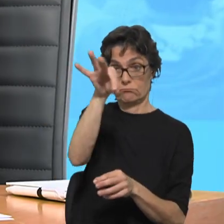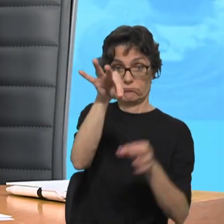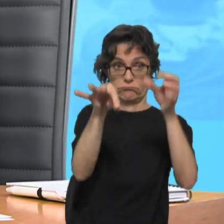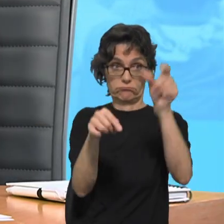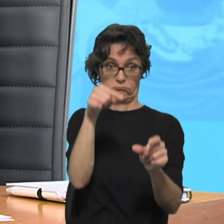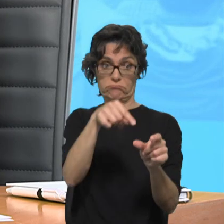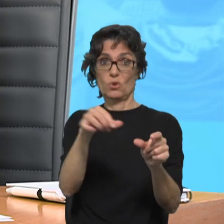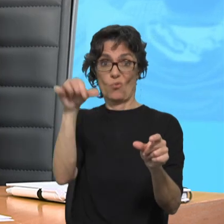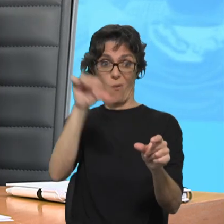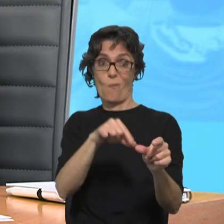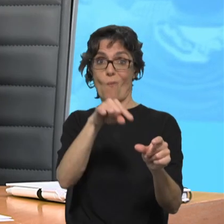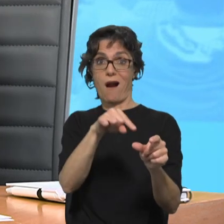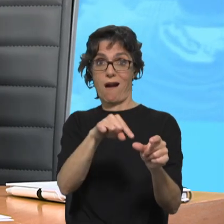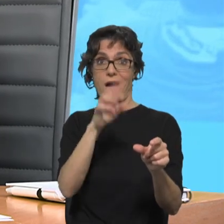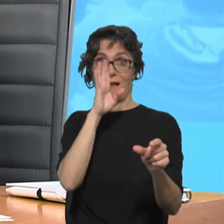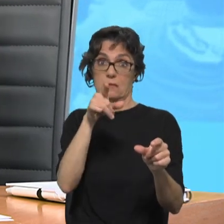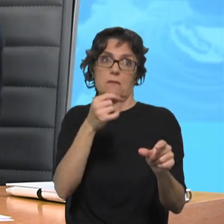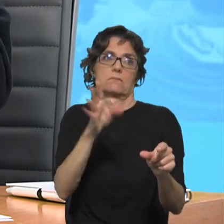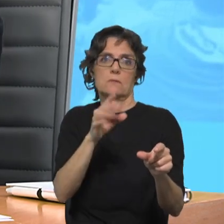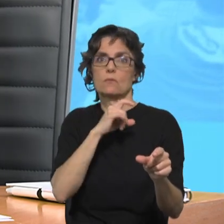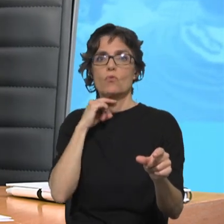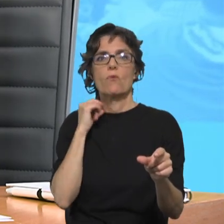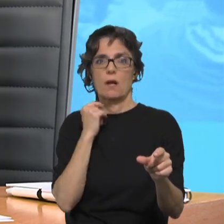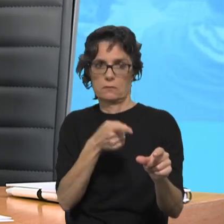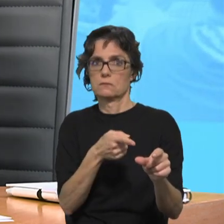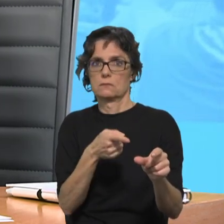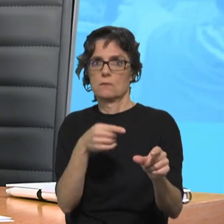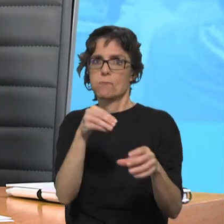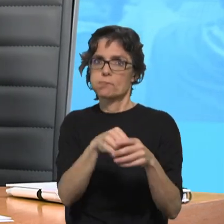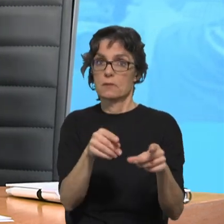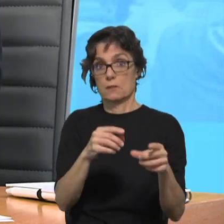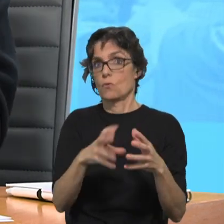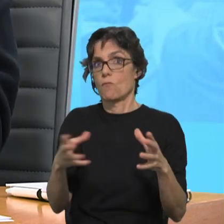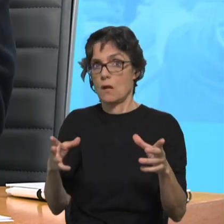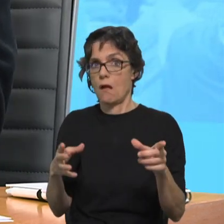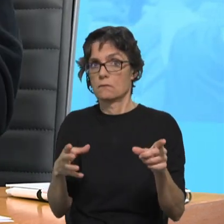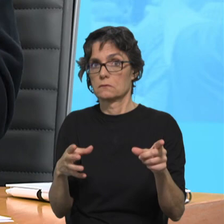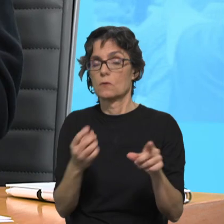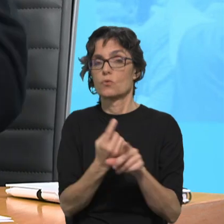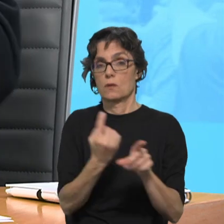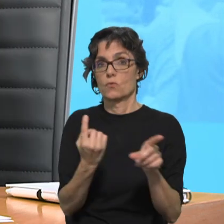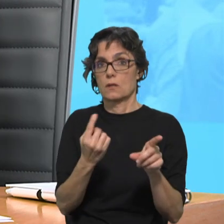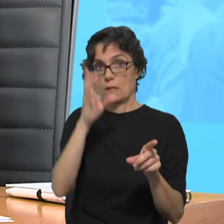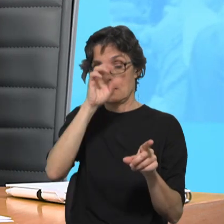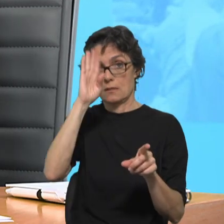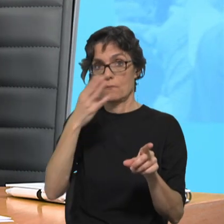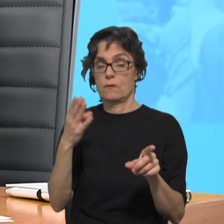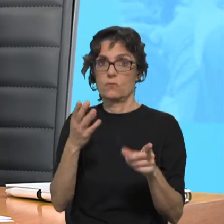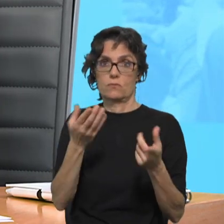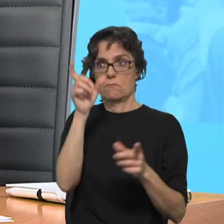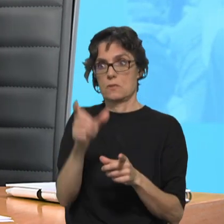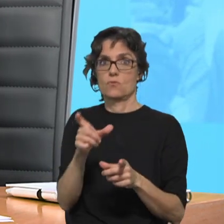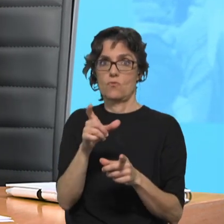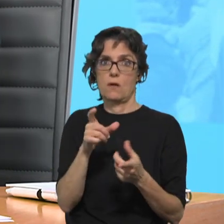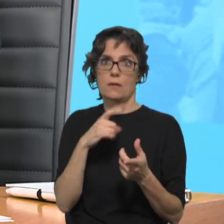for uma pessoa do clero, ainda mais complicado é. Porquê? Porque são pessoas que representam